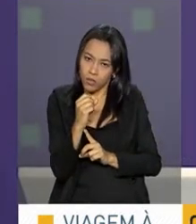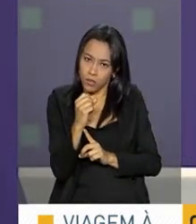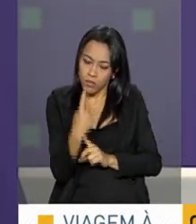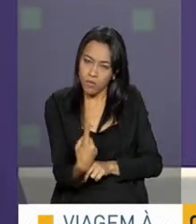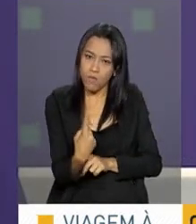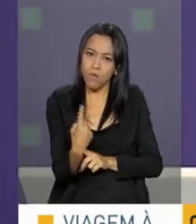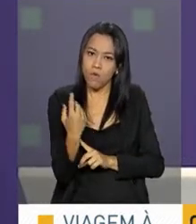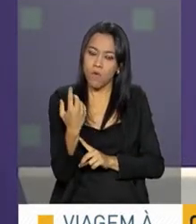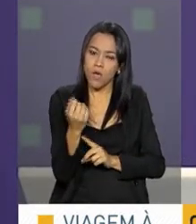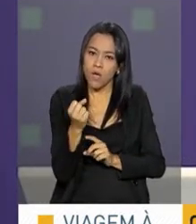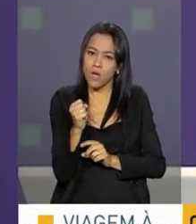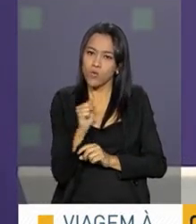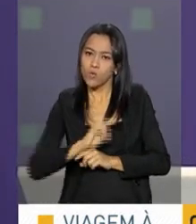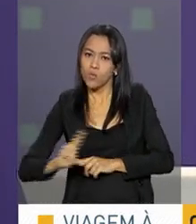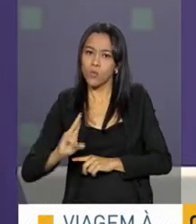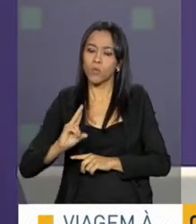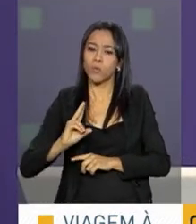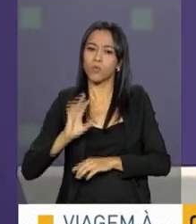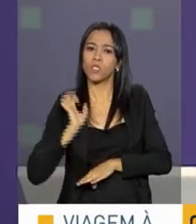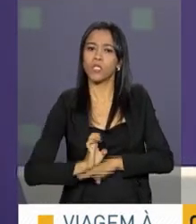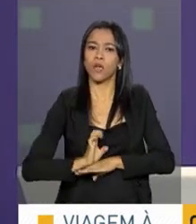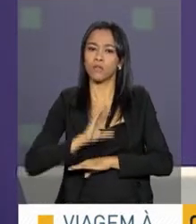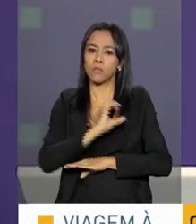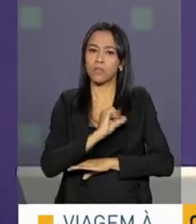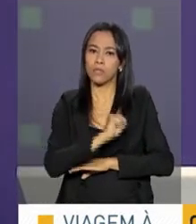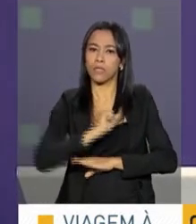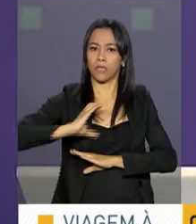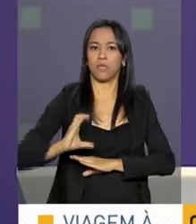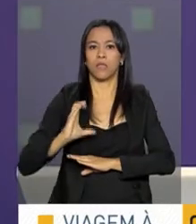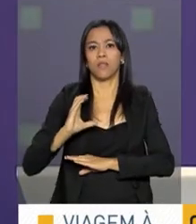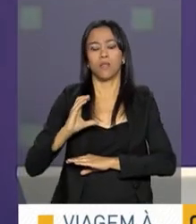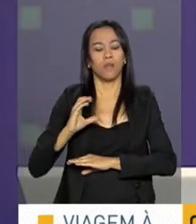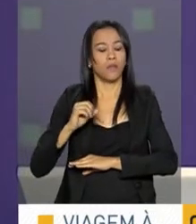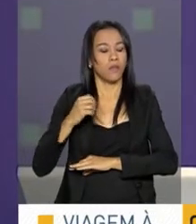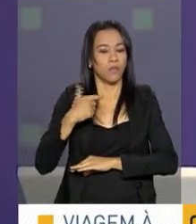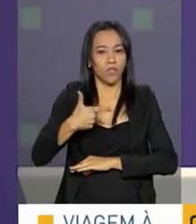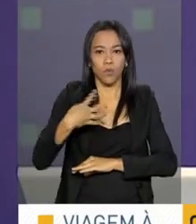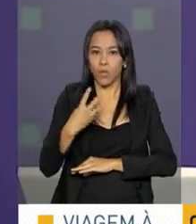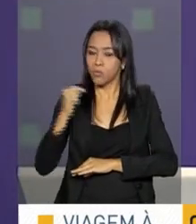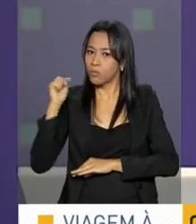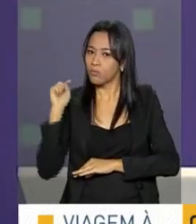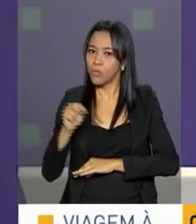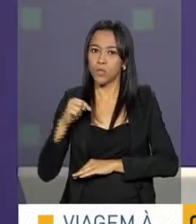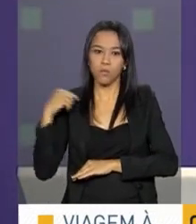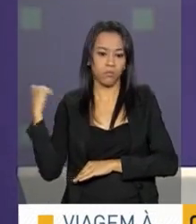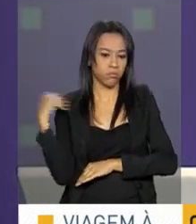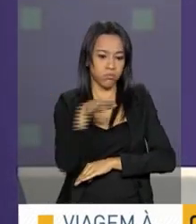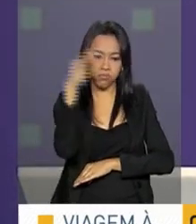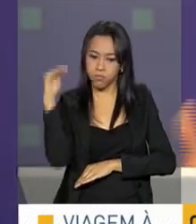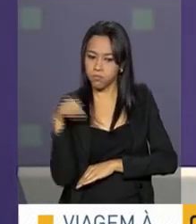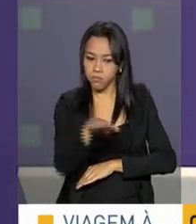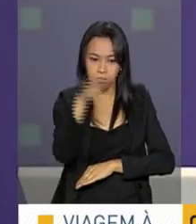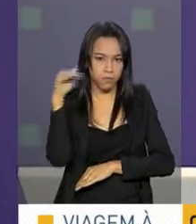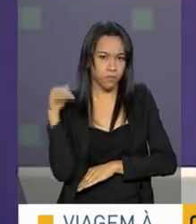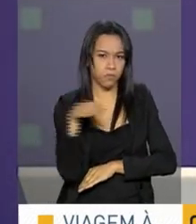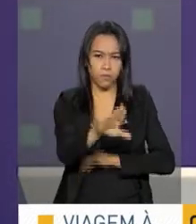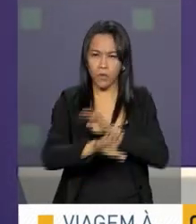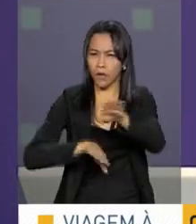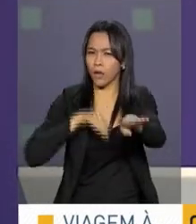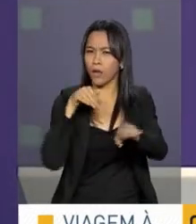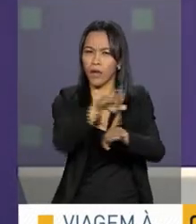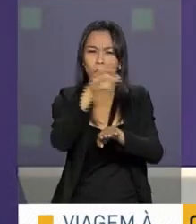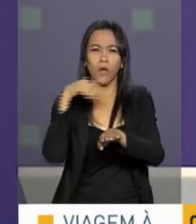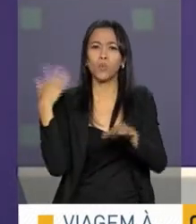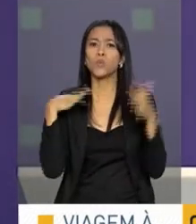sul de Santa Catarina, é uma rodovia que movimenta 24 mil veículos dia, também, né, um corredor de exportação, um corredor turístico,